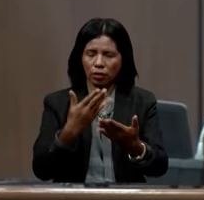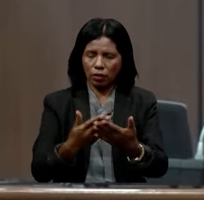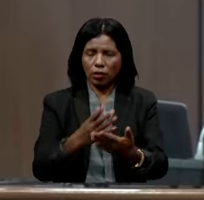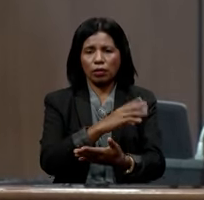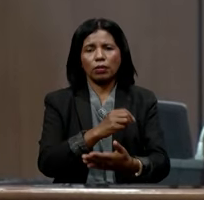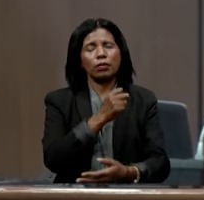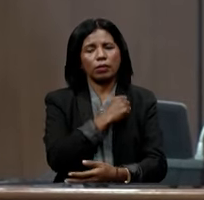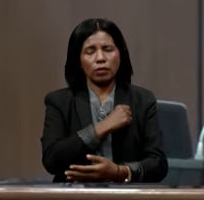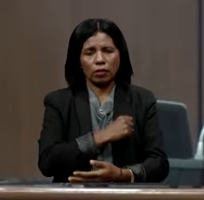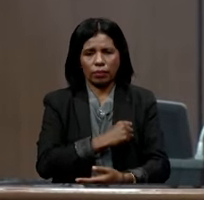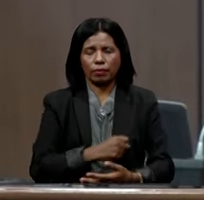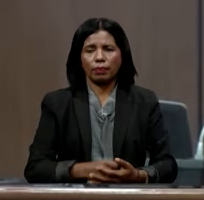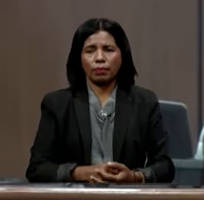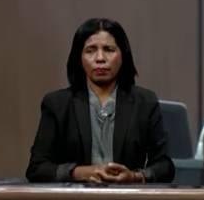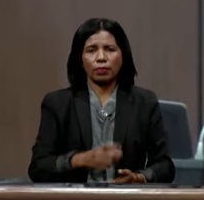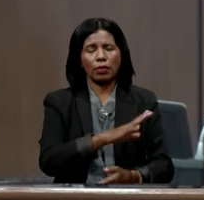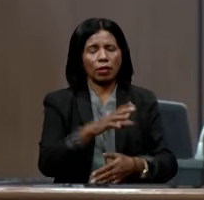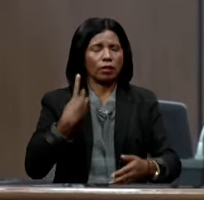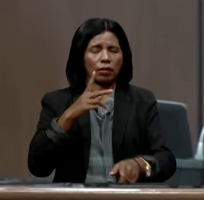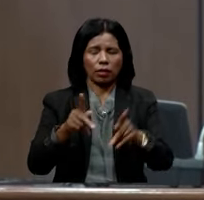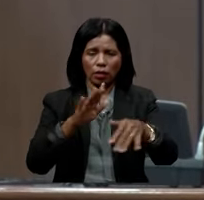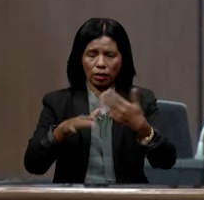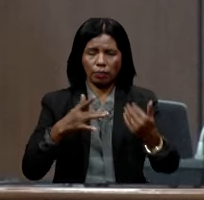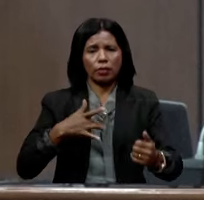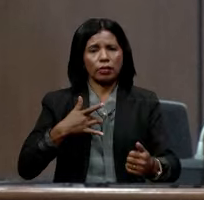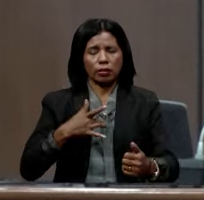solidária. O nosso povo merece